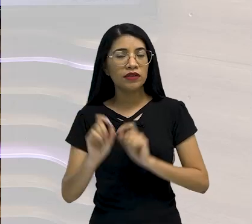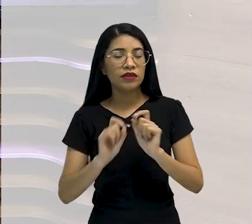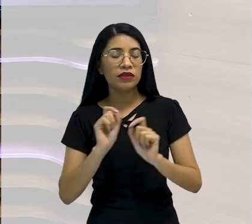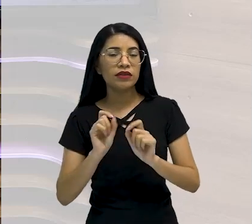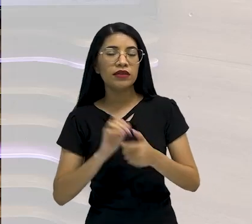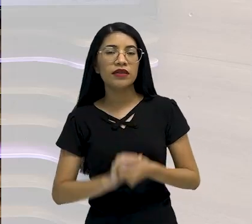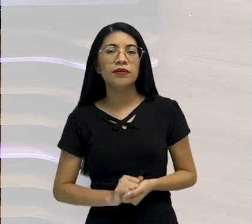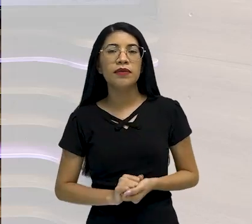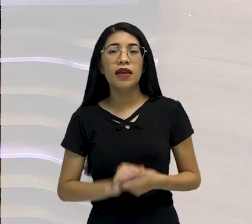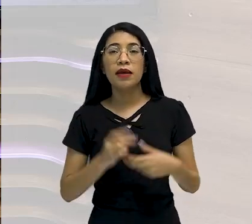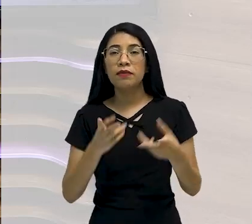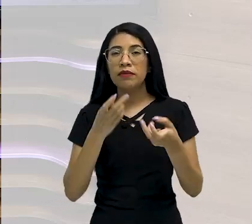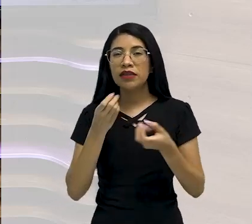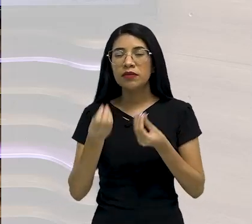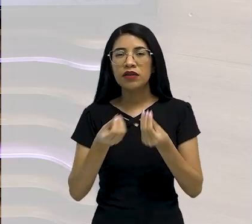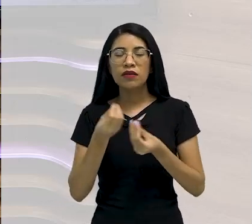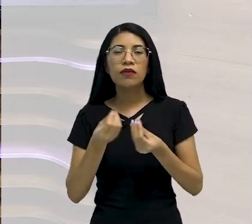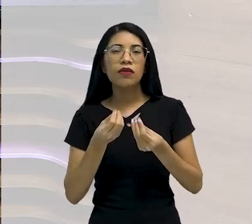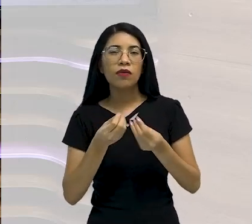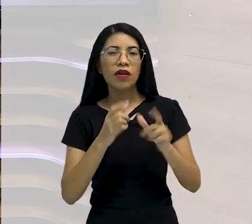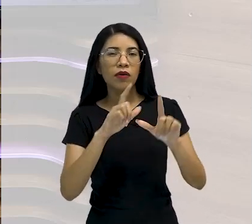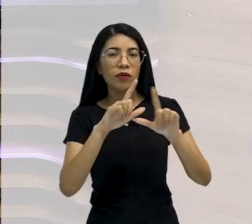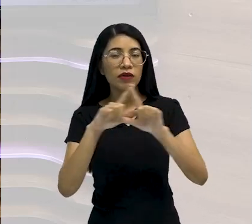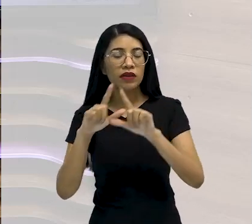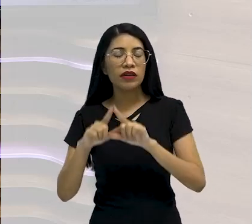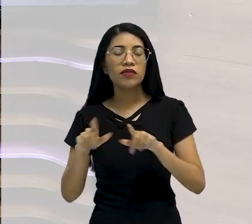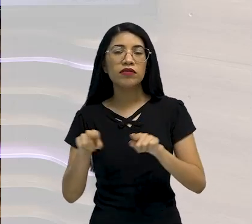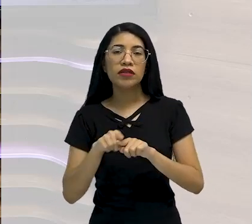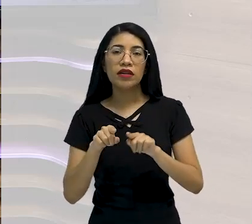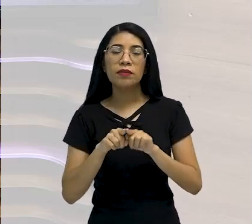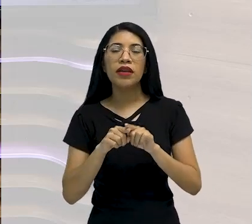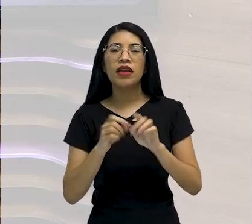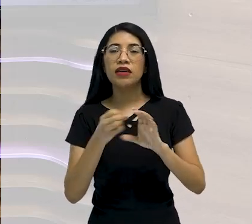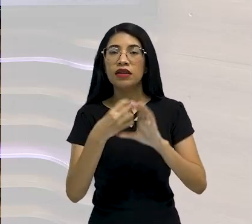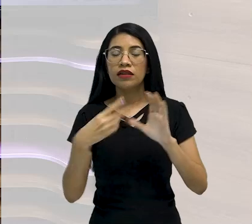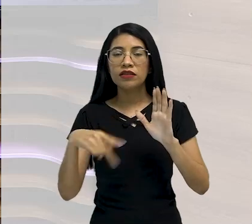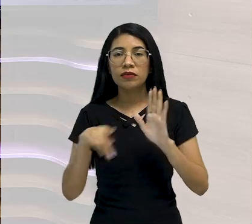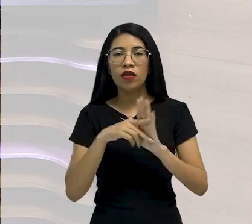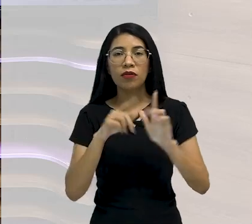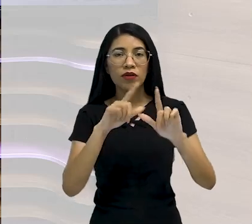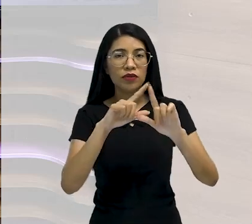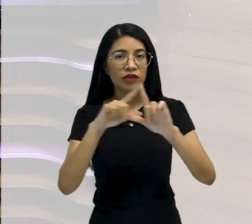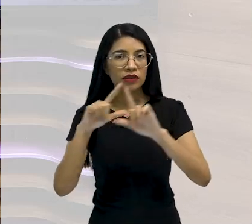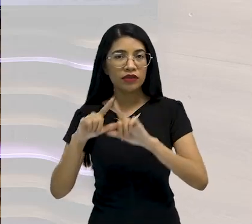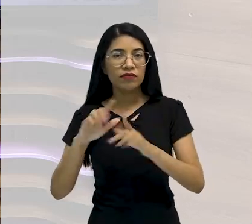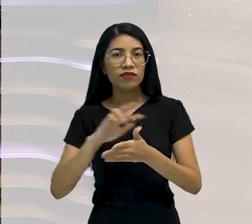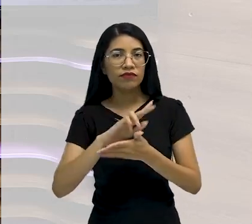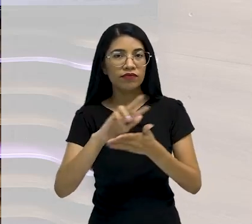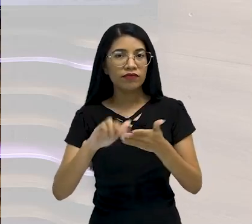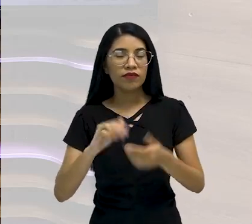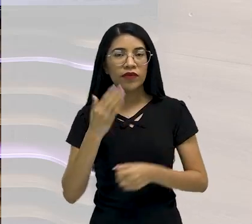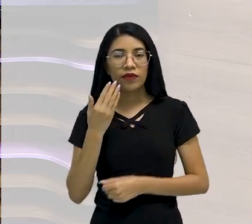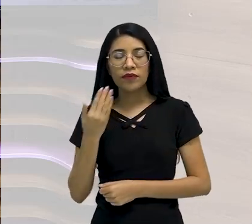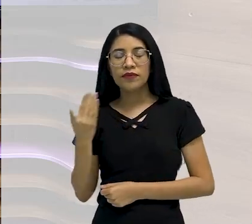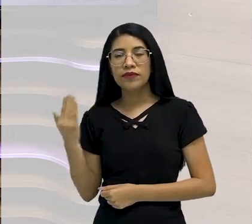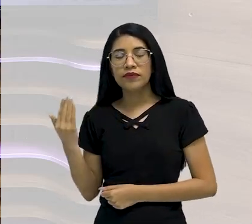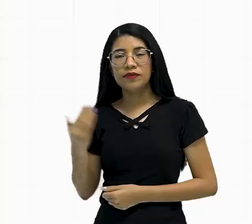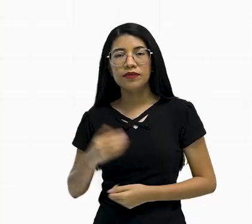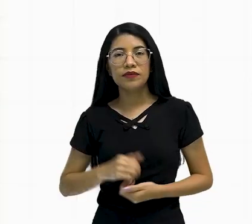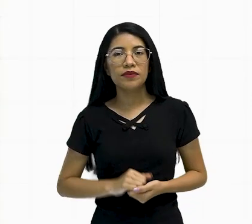nós sabermos identificar, definir e verificar algumas características do triângulo. Venha comigo na tela então, olha